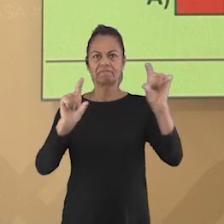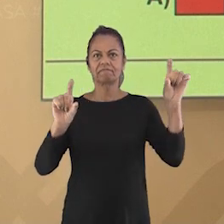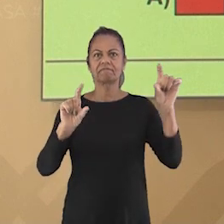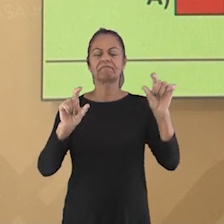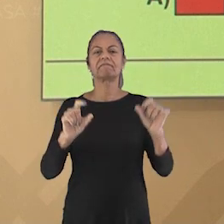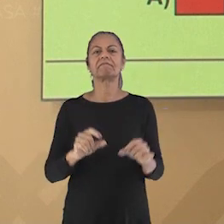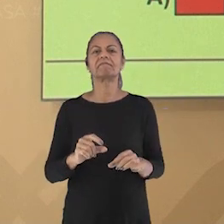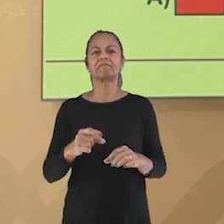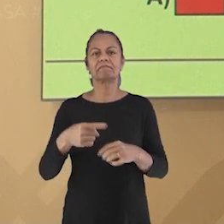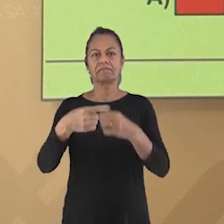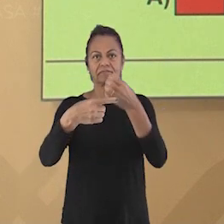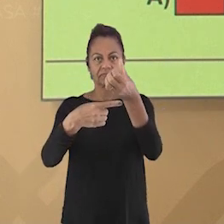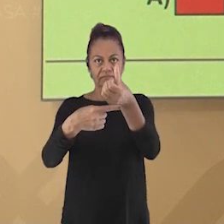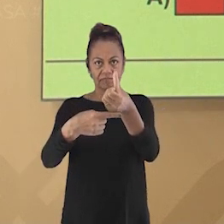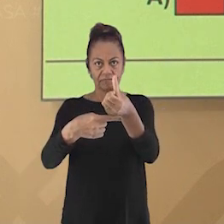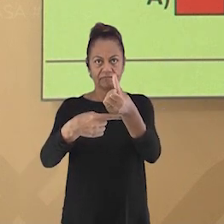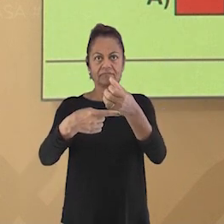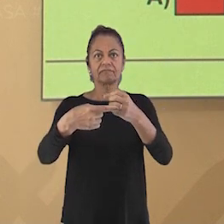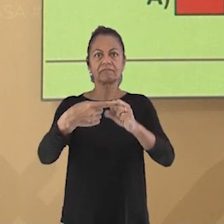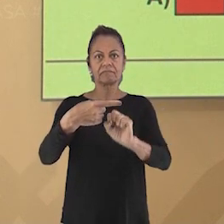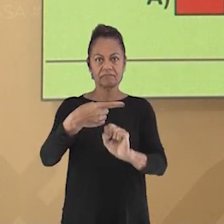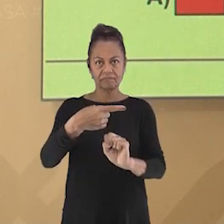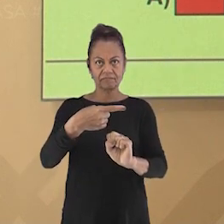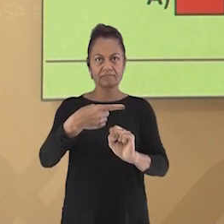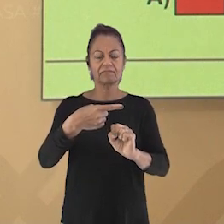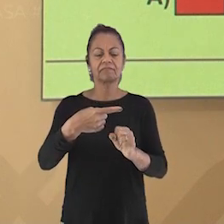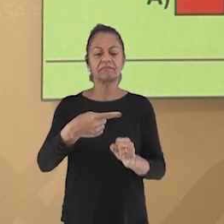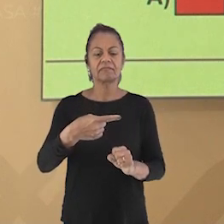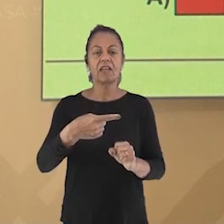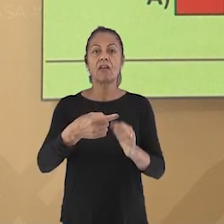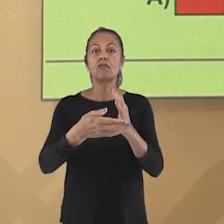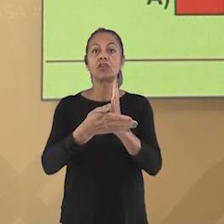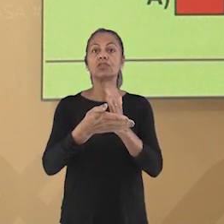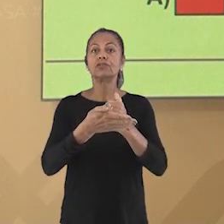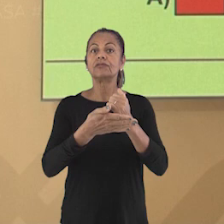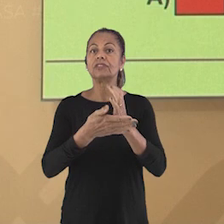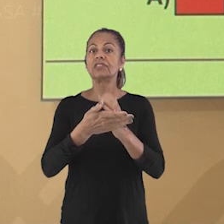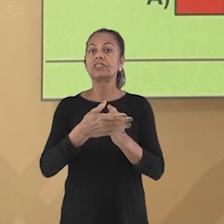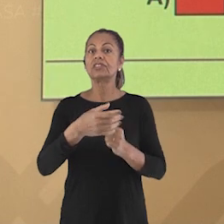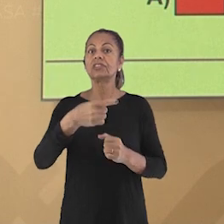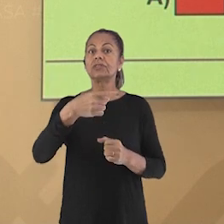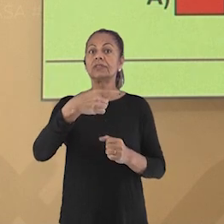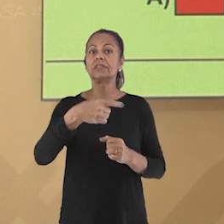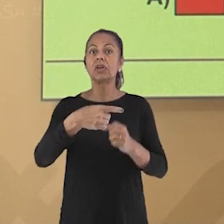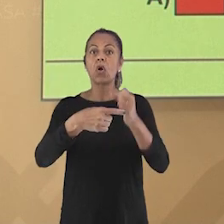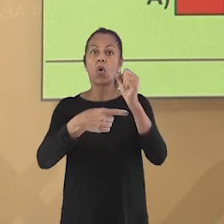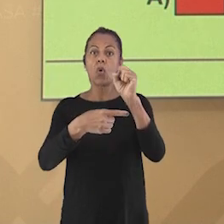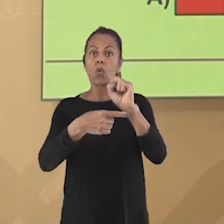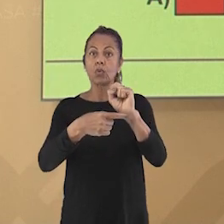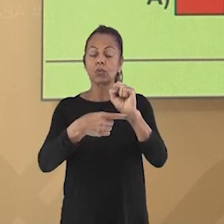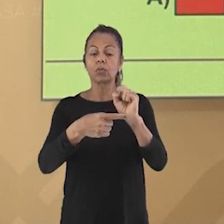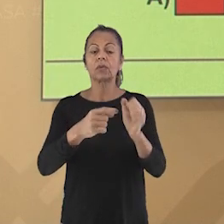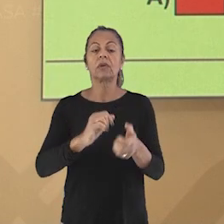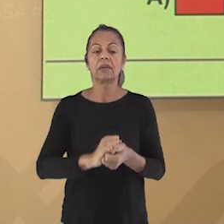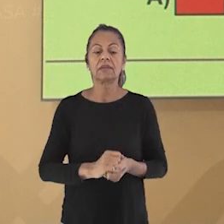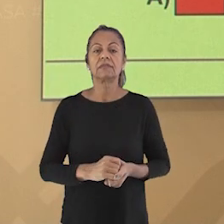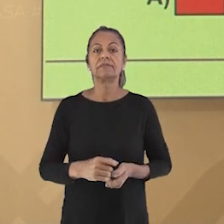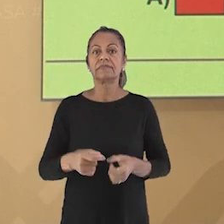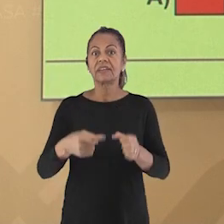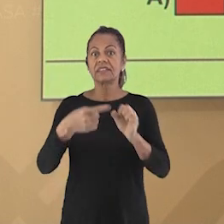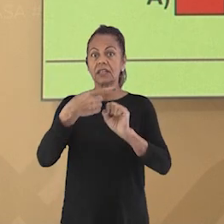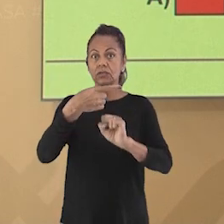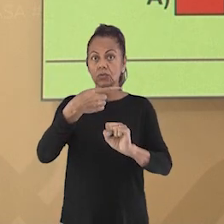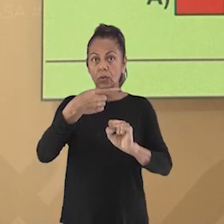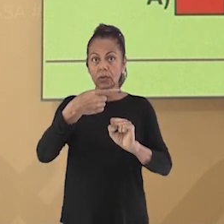6 sobre 8. A nossa barrinha foi dividida em 8 partes iguais. Dessas 8 partes